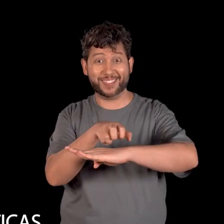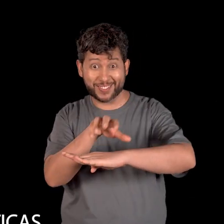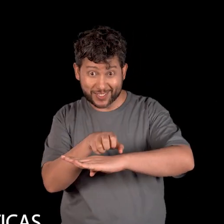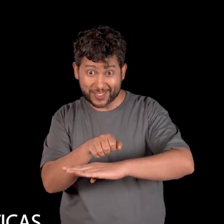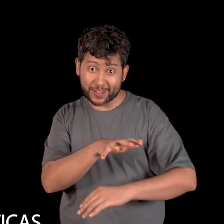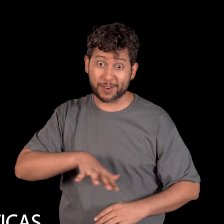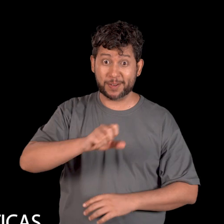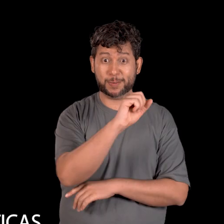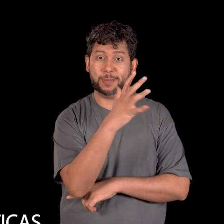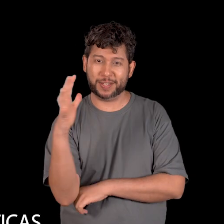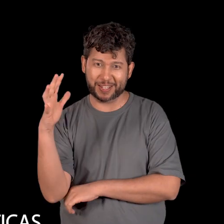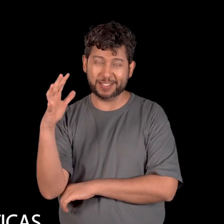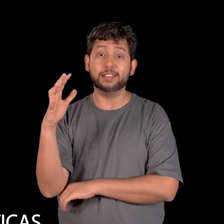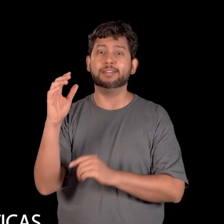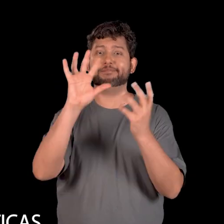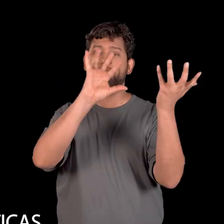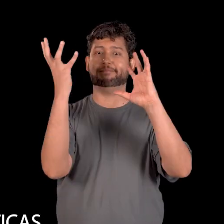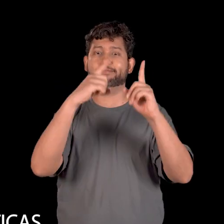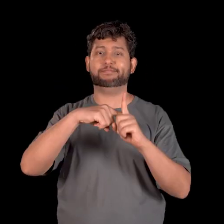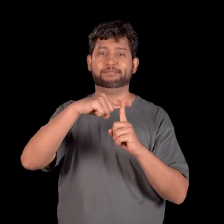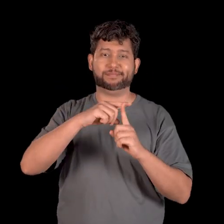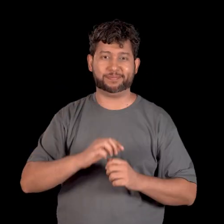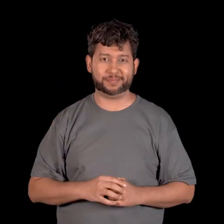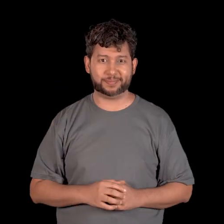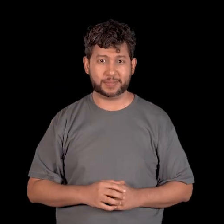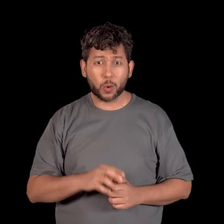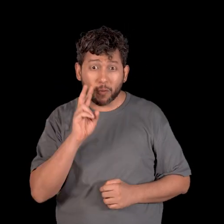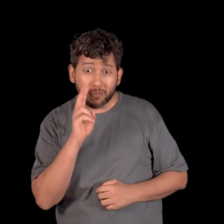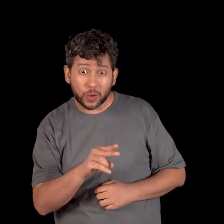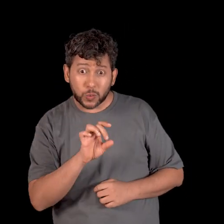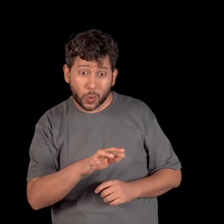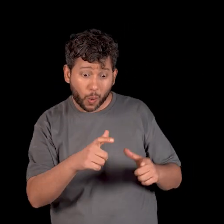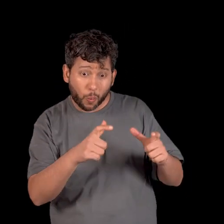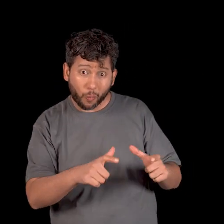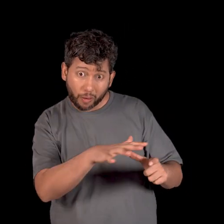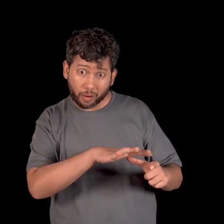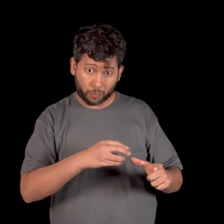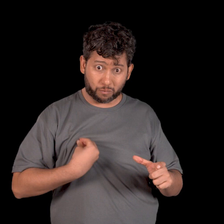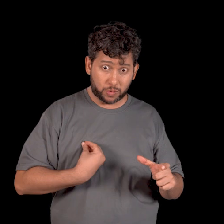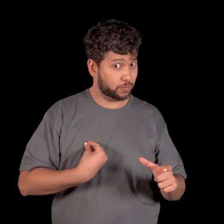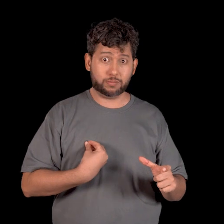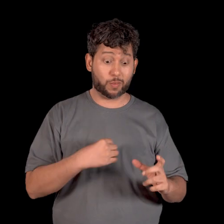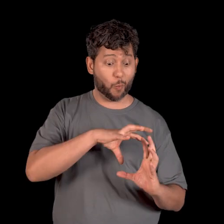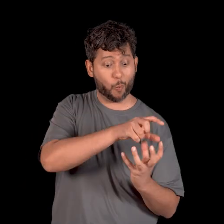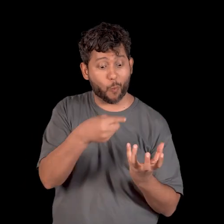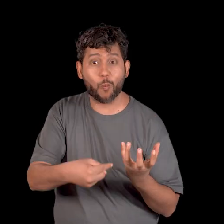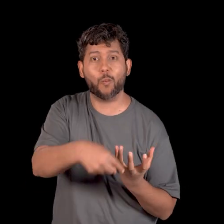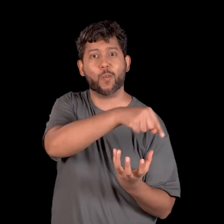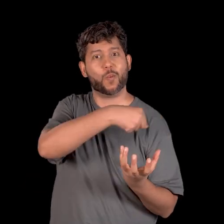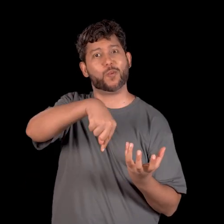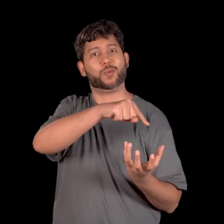Ecologia, meio ambiente e mudanças climáticas. A ecologia não é apenas territorial, mas também uma questão